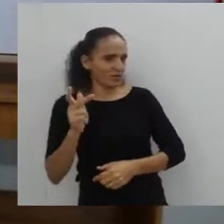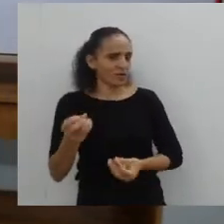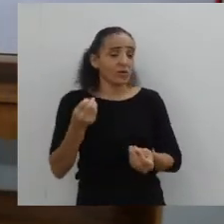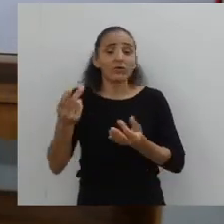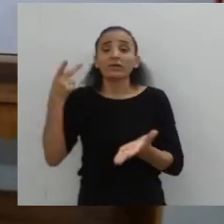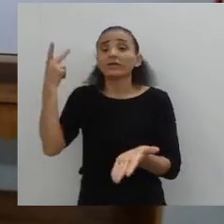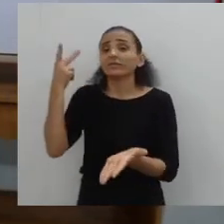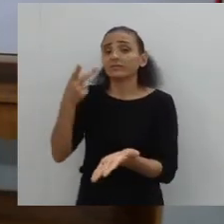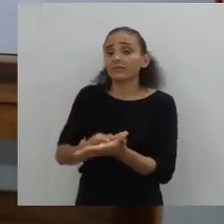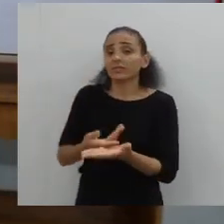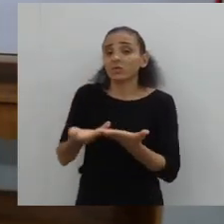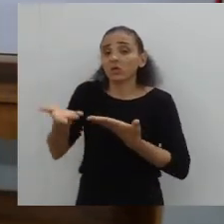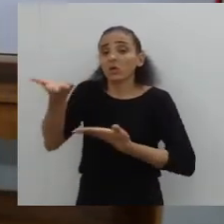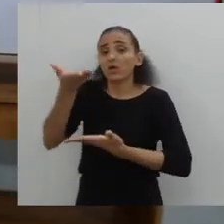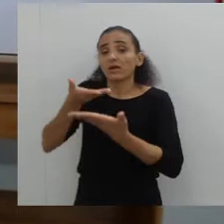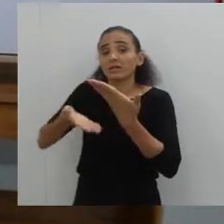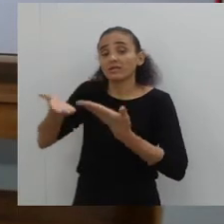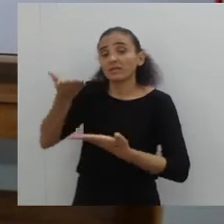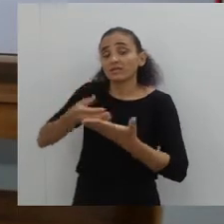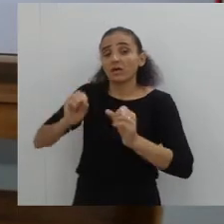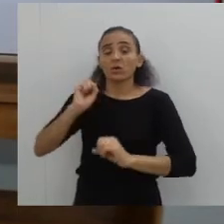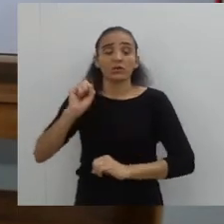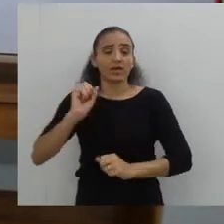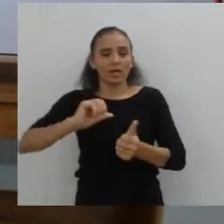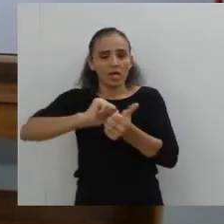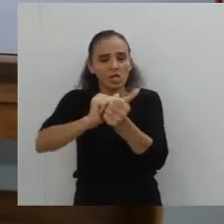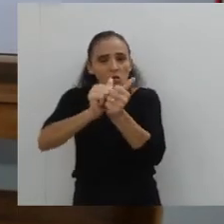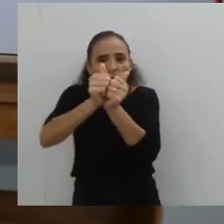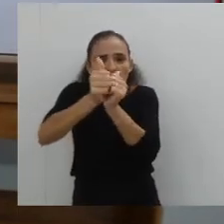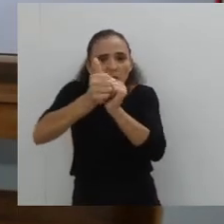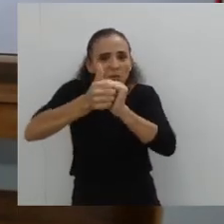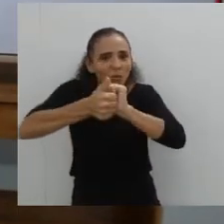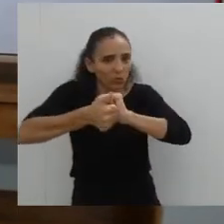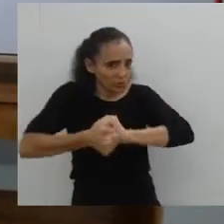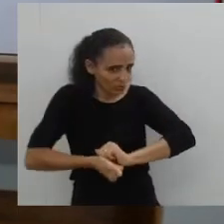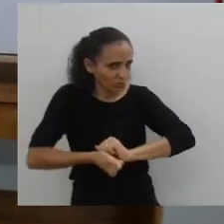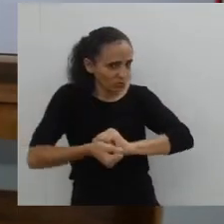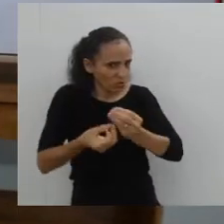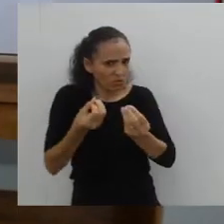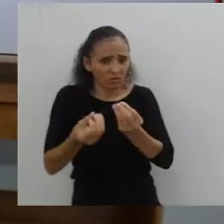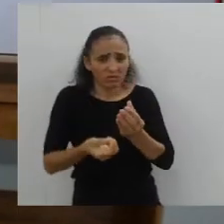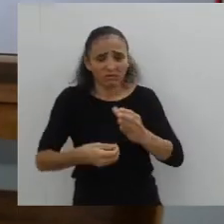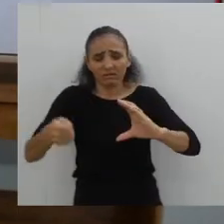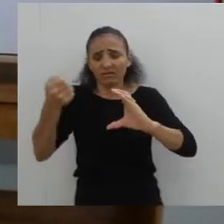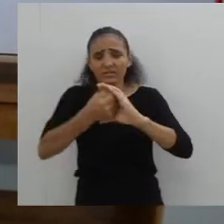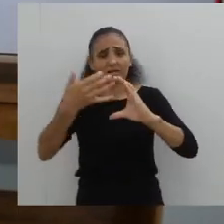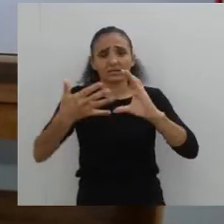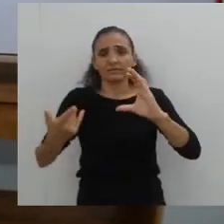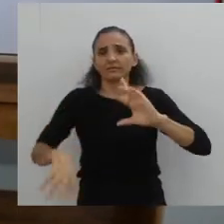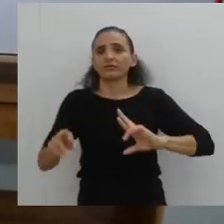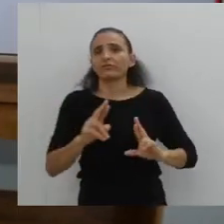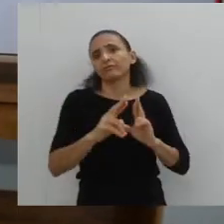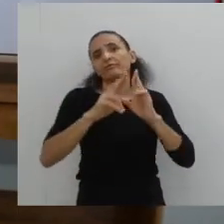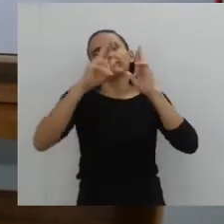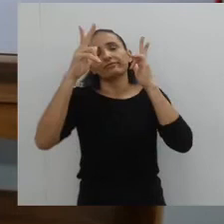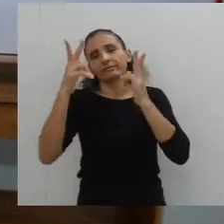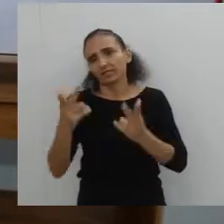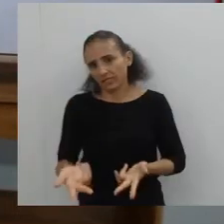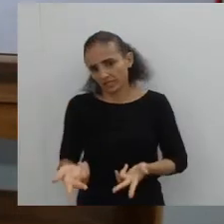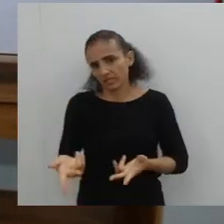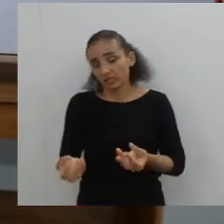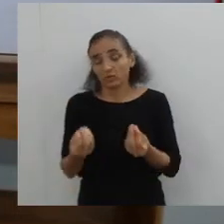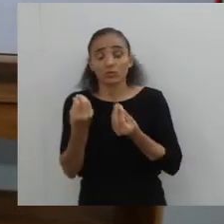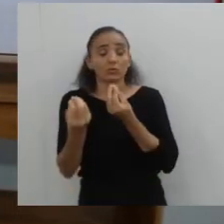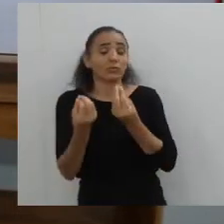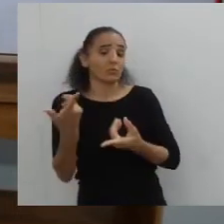que acontece? Qual é a relação disso com o jogo? É que o jogo, pessoal, ele não carrega essa característica. Isso